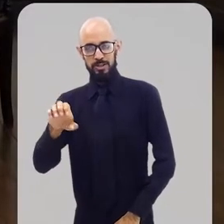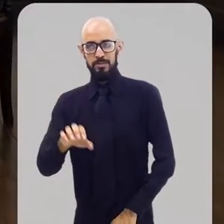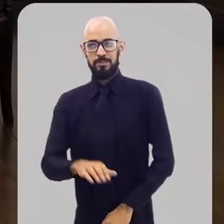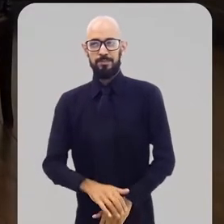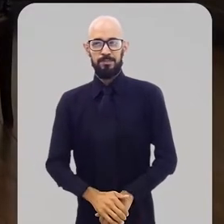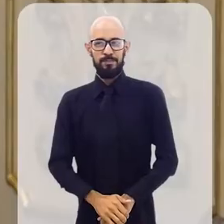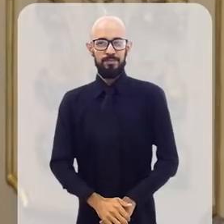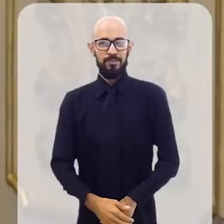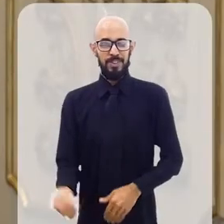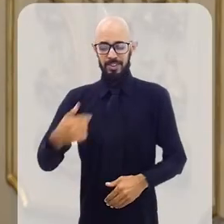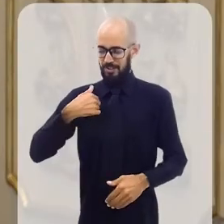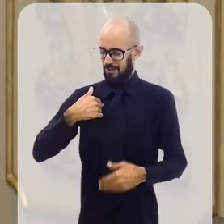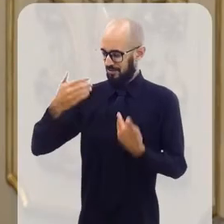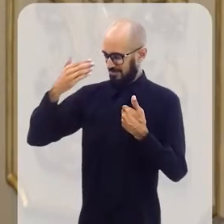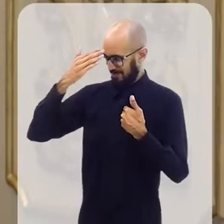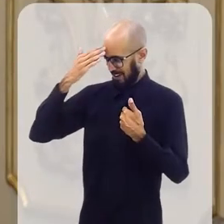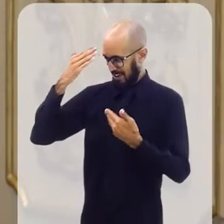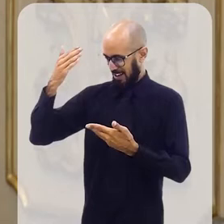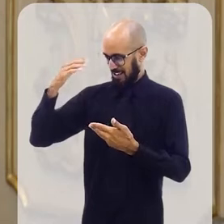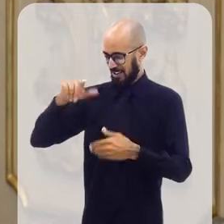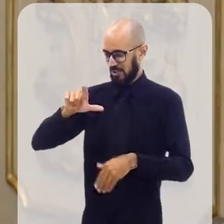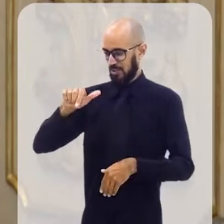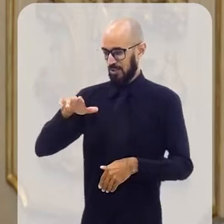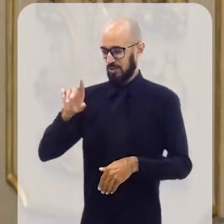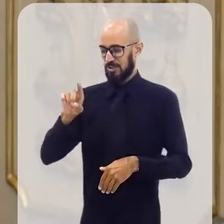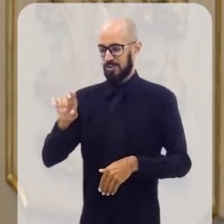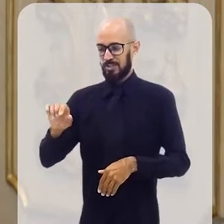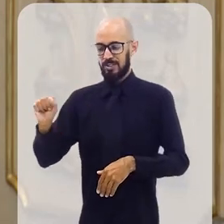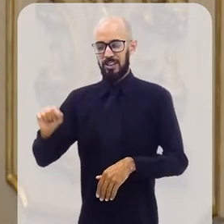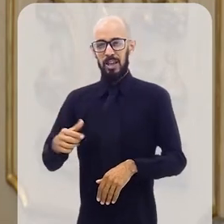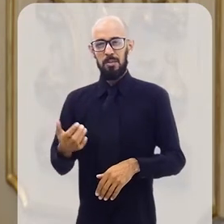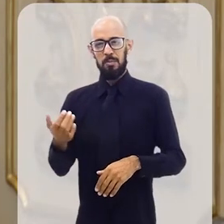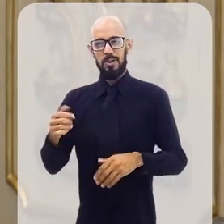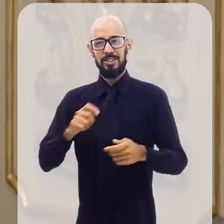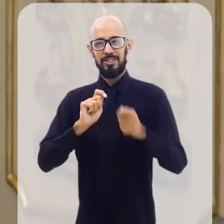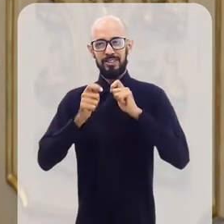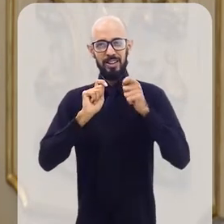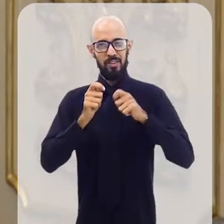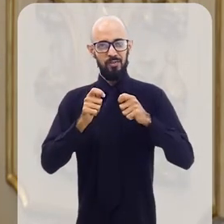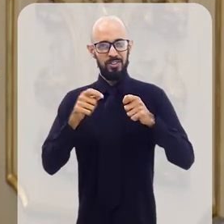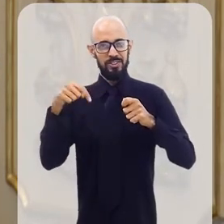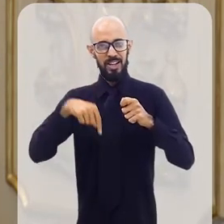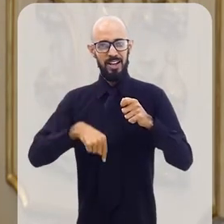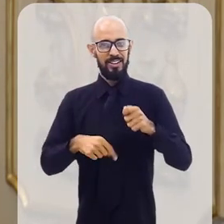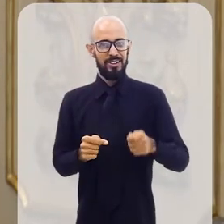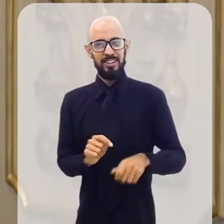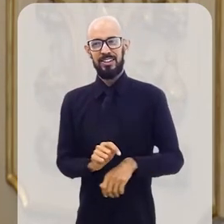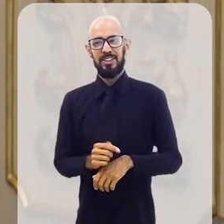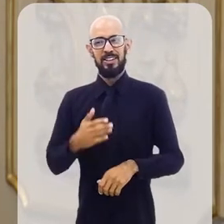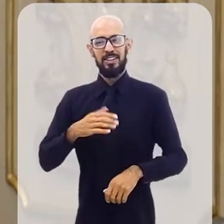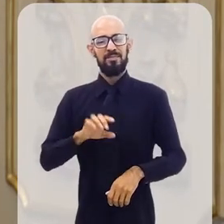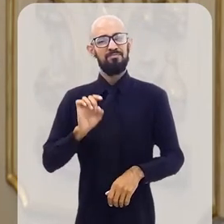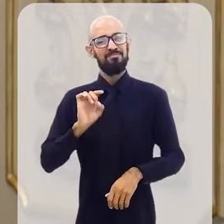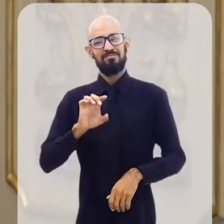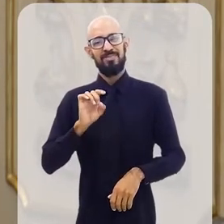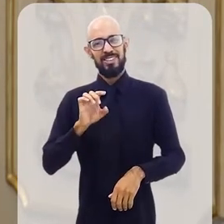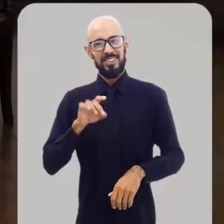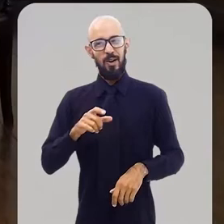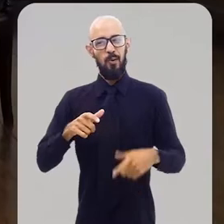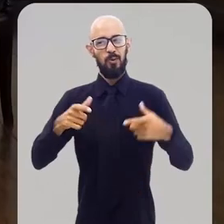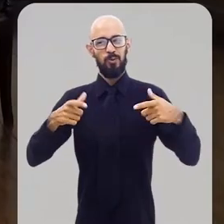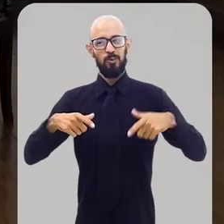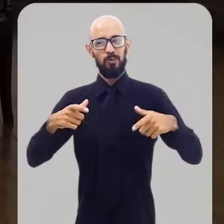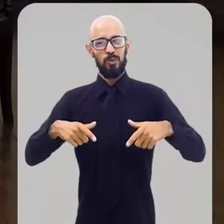receber do Norte que agradeço Luzia por esta esse momento essa entrevista é tão singular no